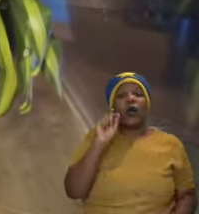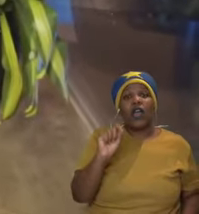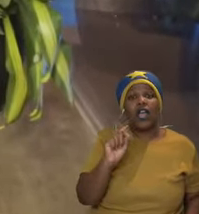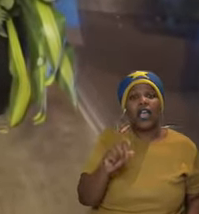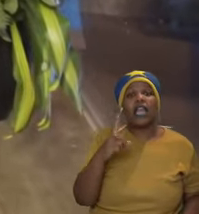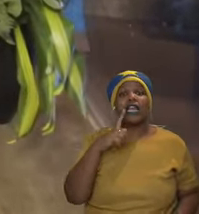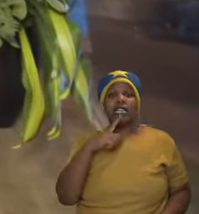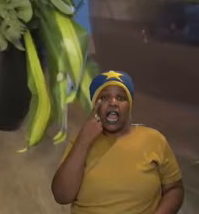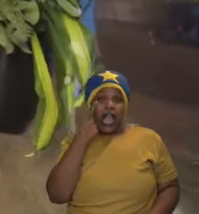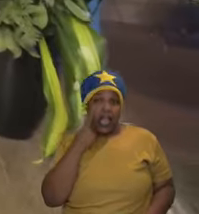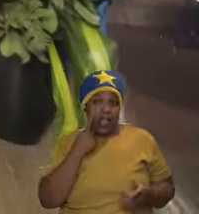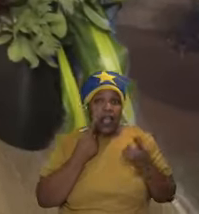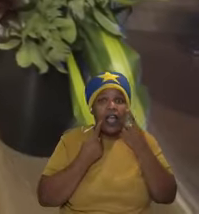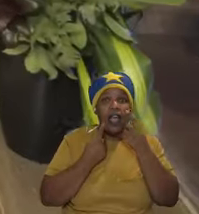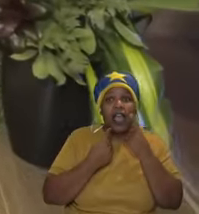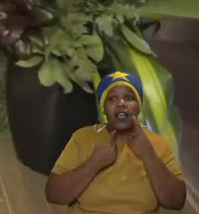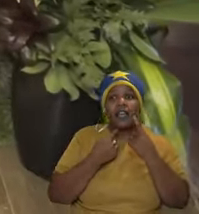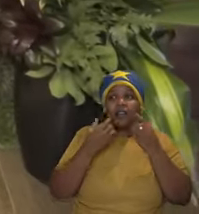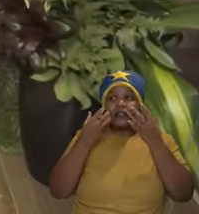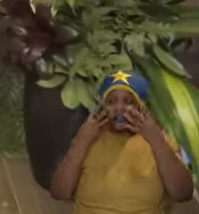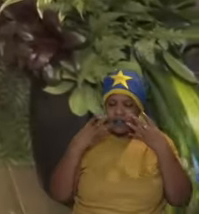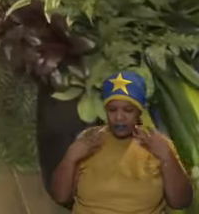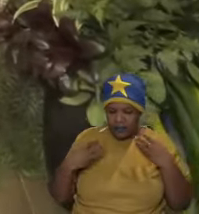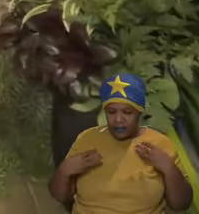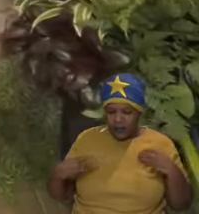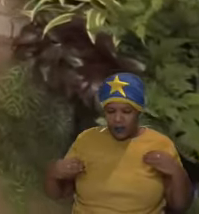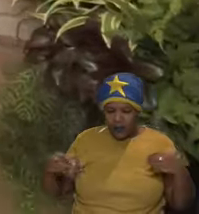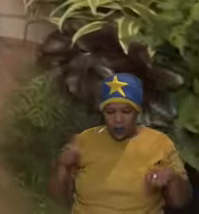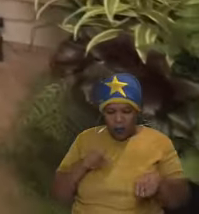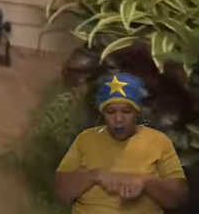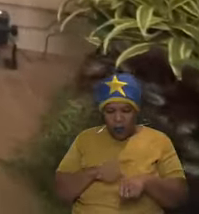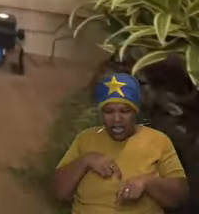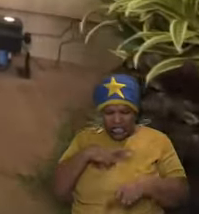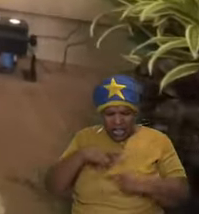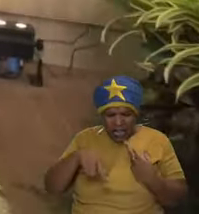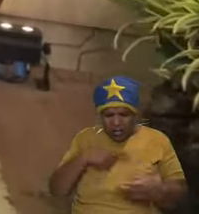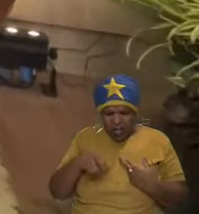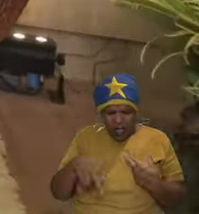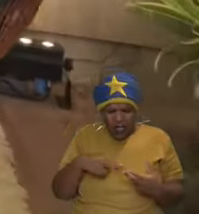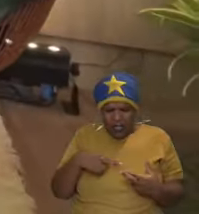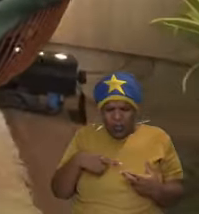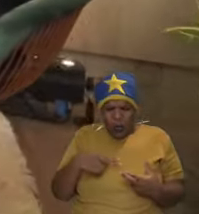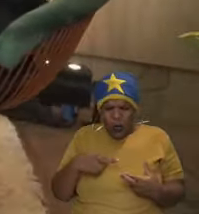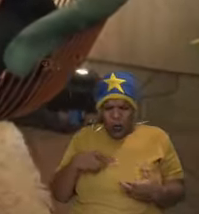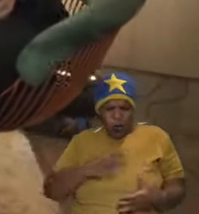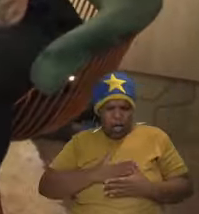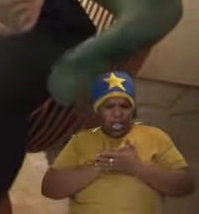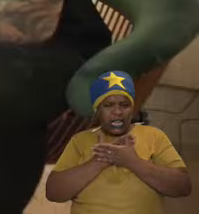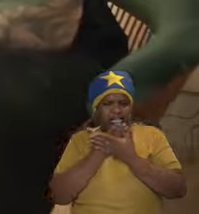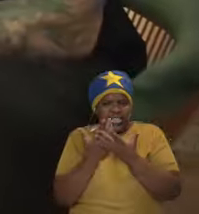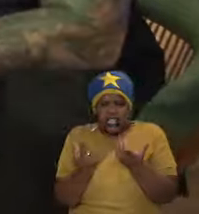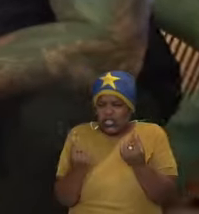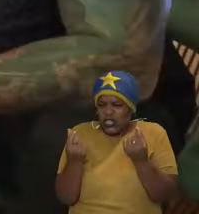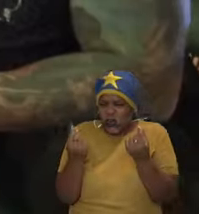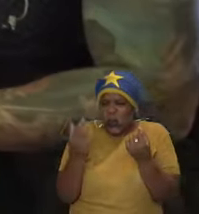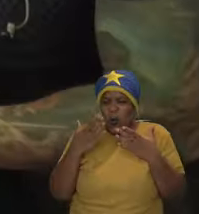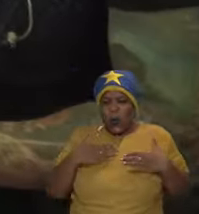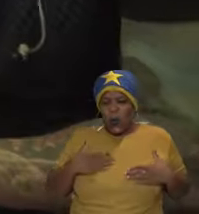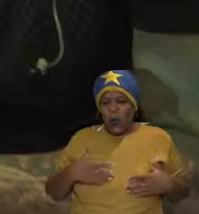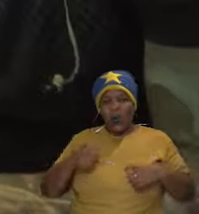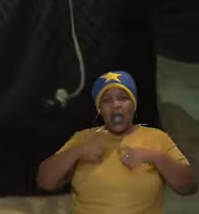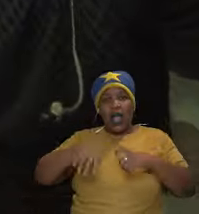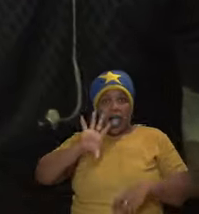Estão lágrimas que se dissolvem em momentos rebeldes. Entre a paixão, o dinheiro, seu corpo, sexo.